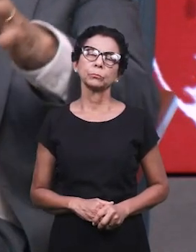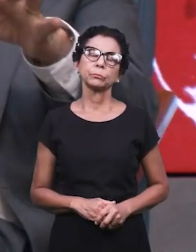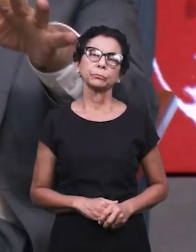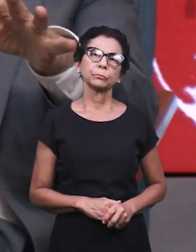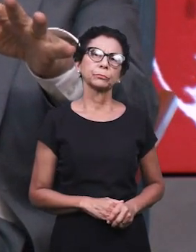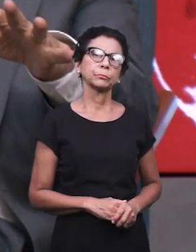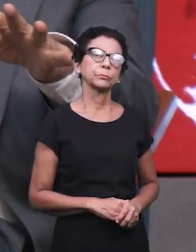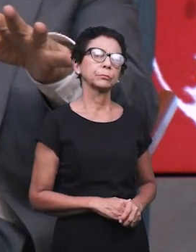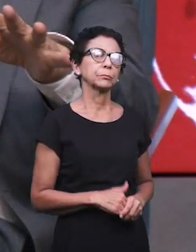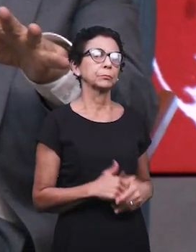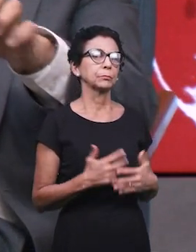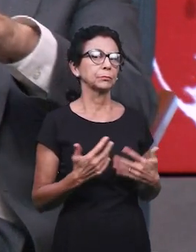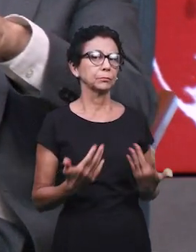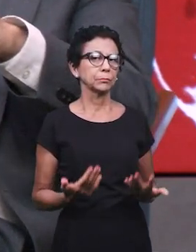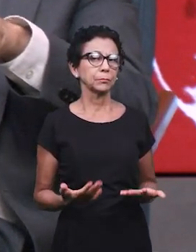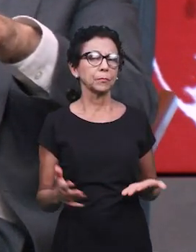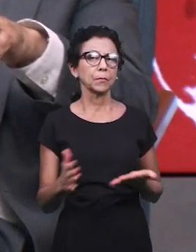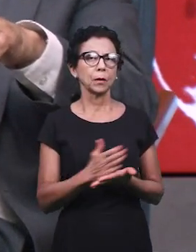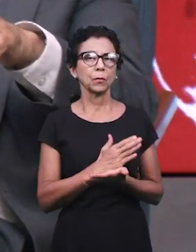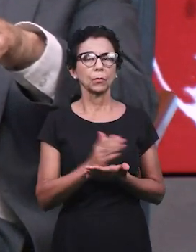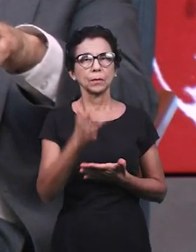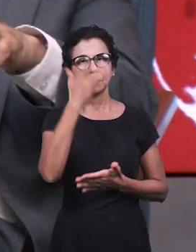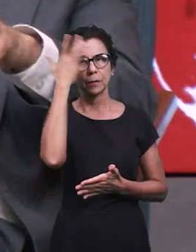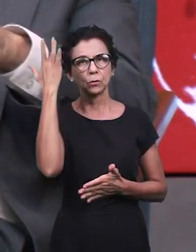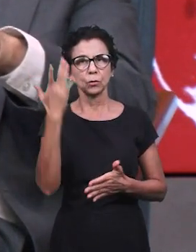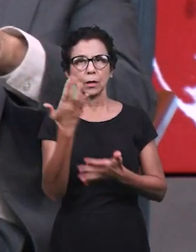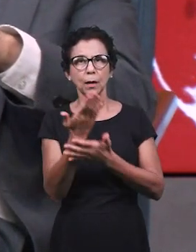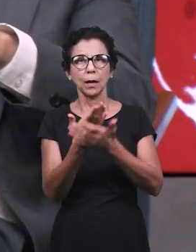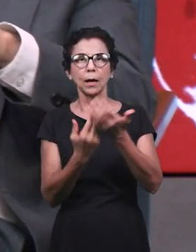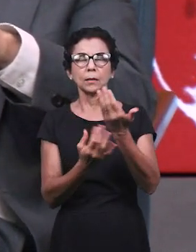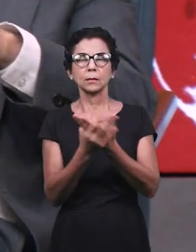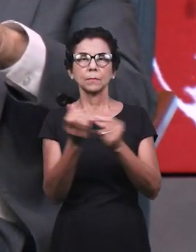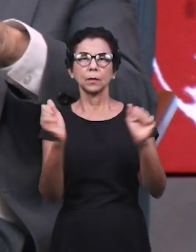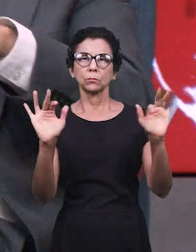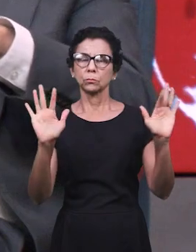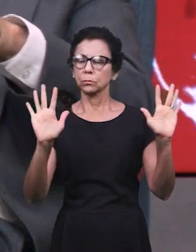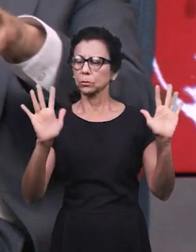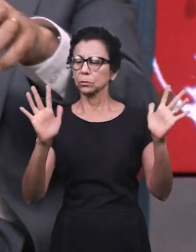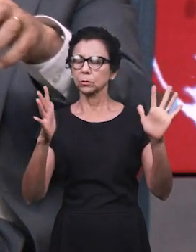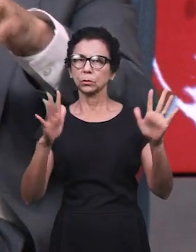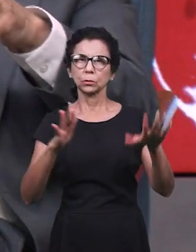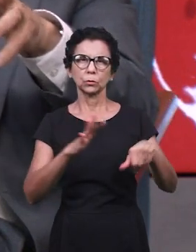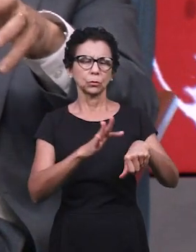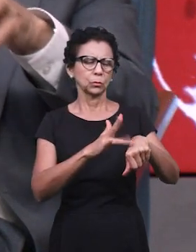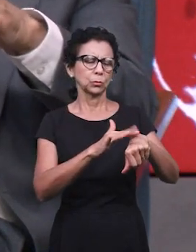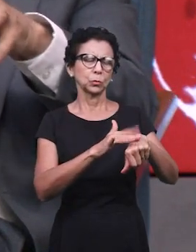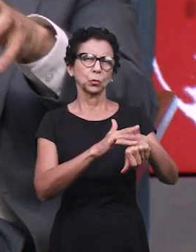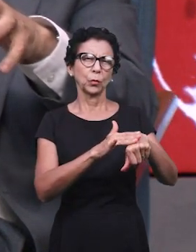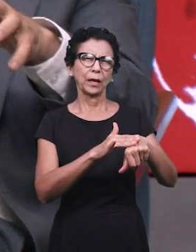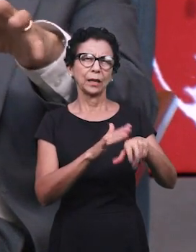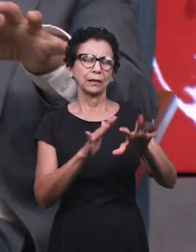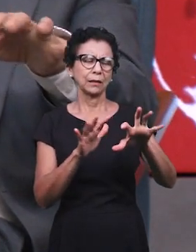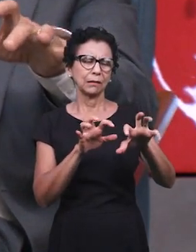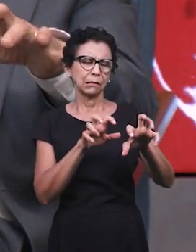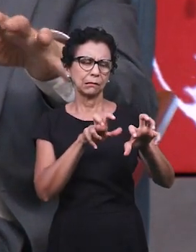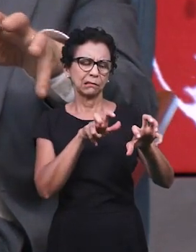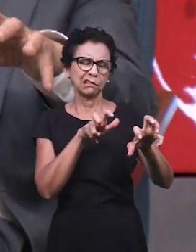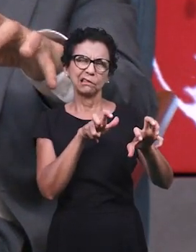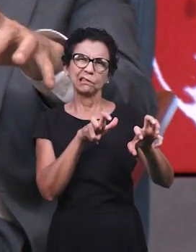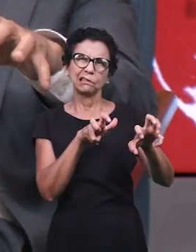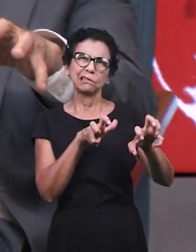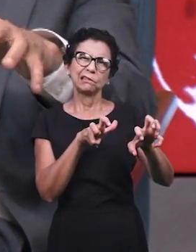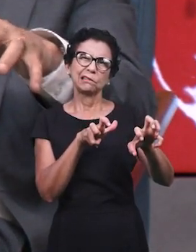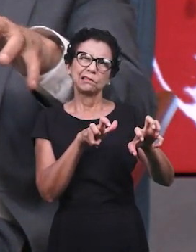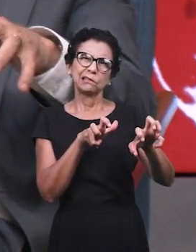Há histórias de pessoas que têm doença nas mãos, elas ficam com problemas articulares graves e tal, eles não